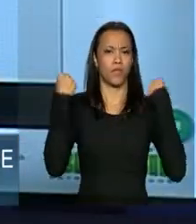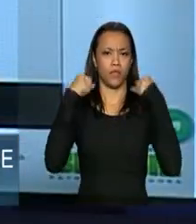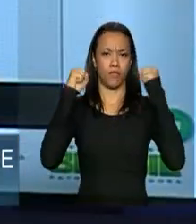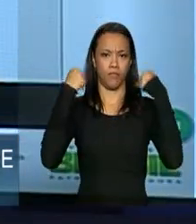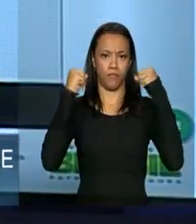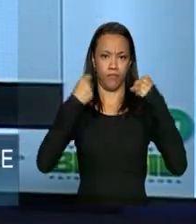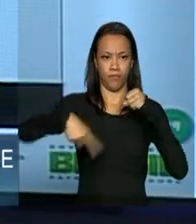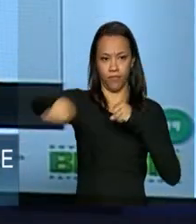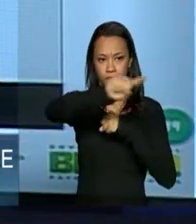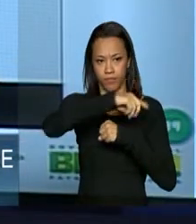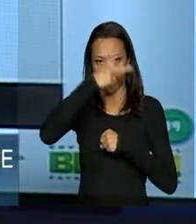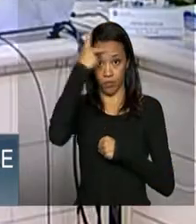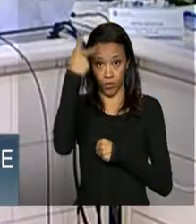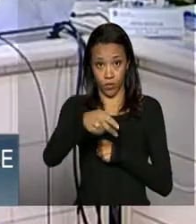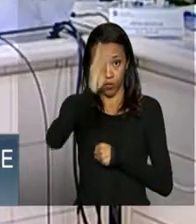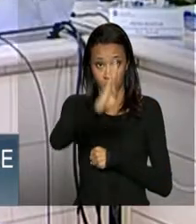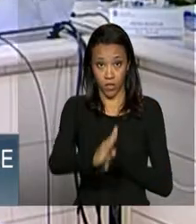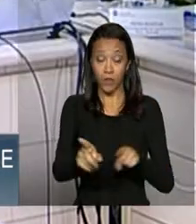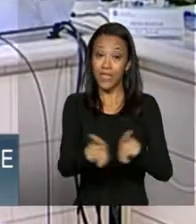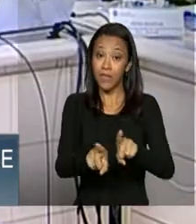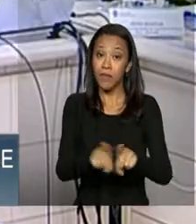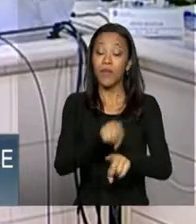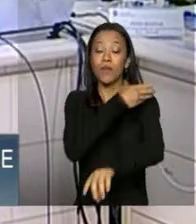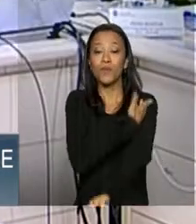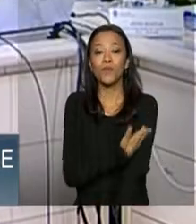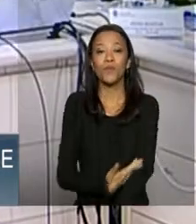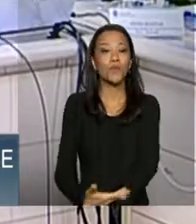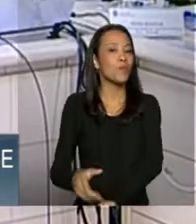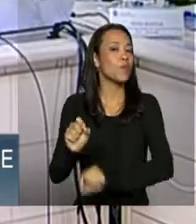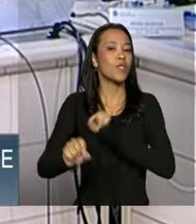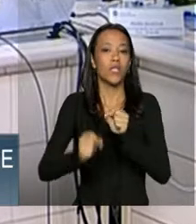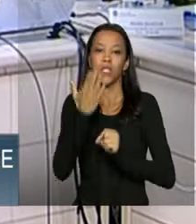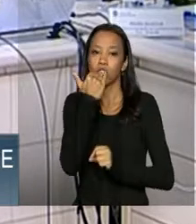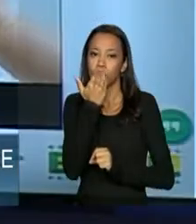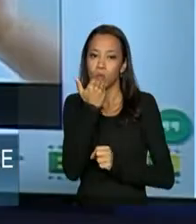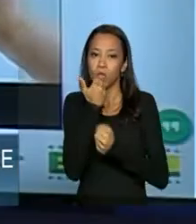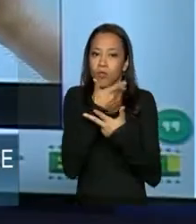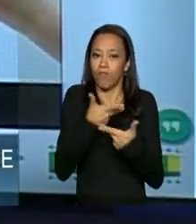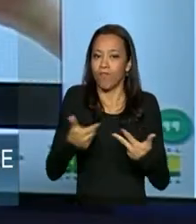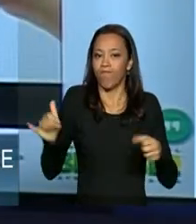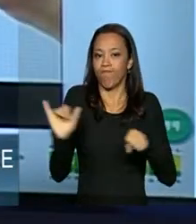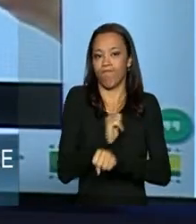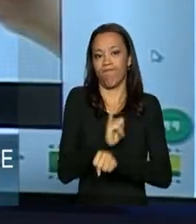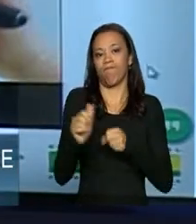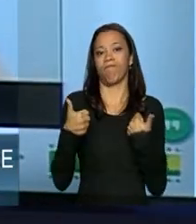população brasileira e também hábitos alimentares.